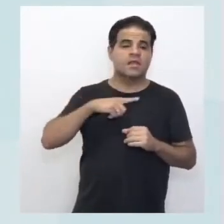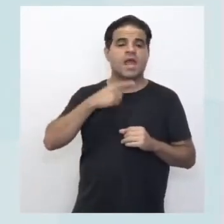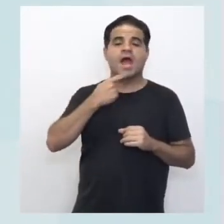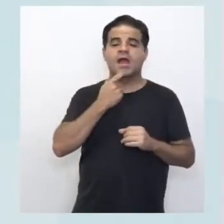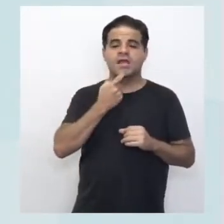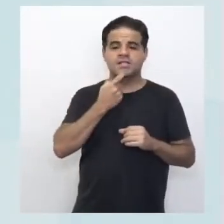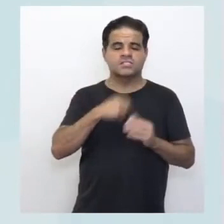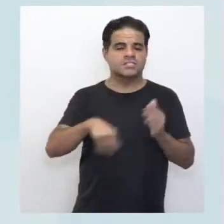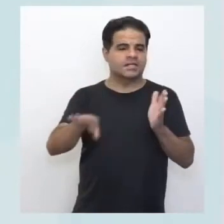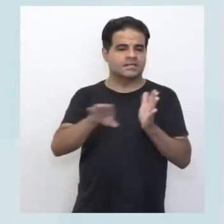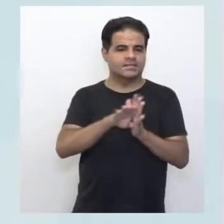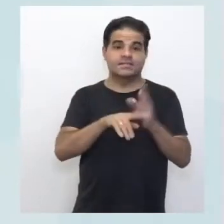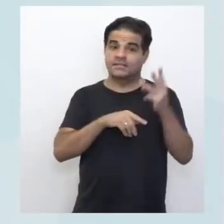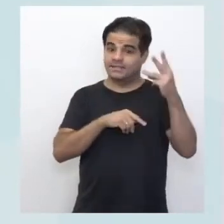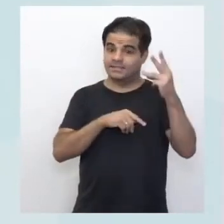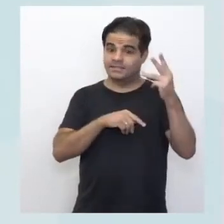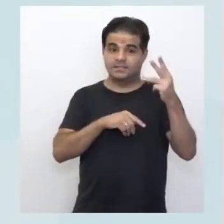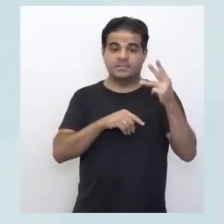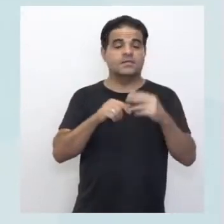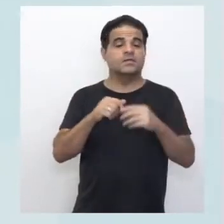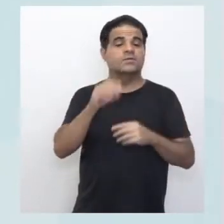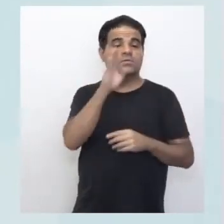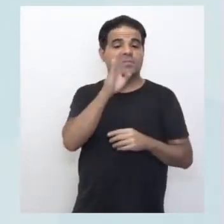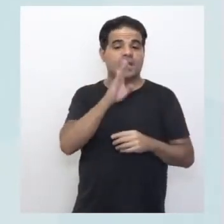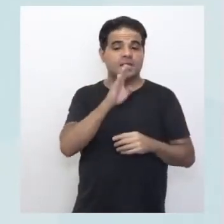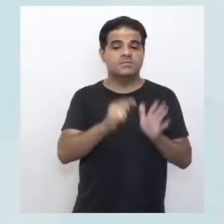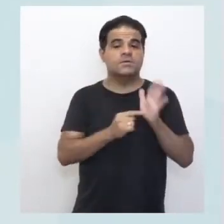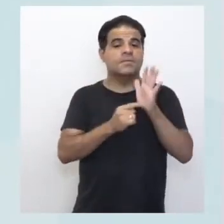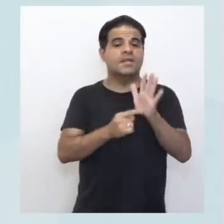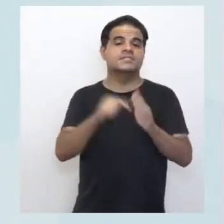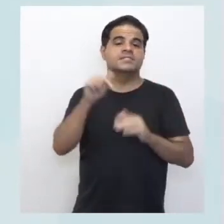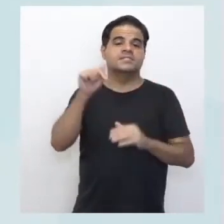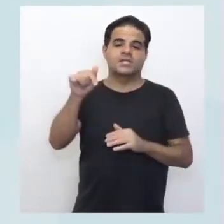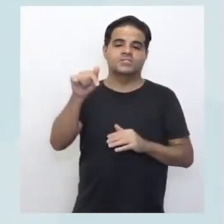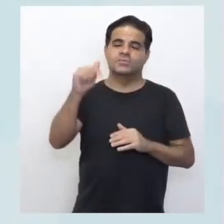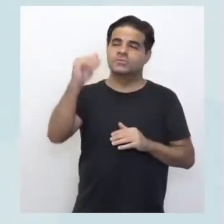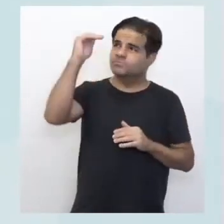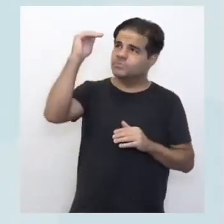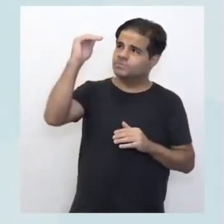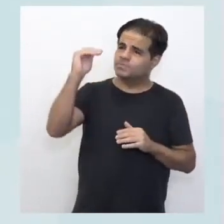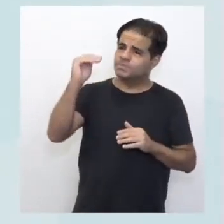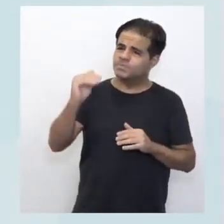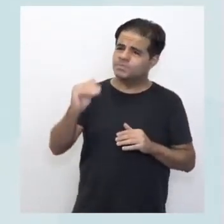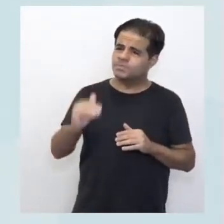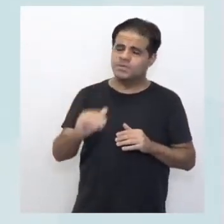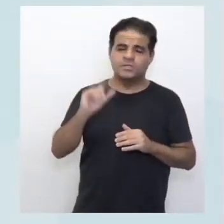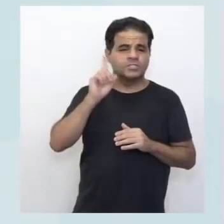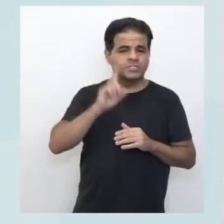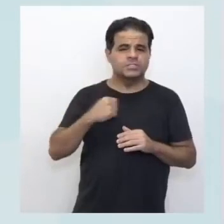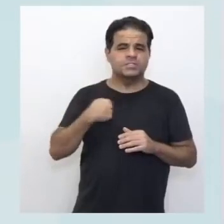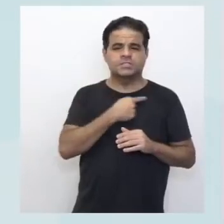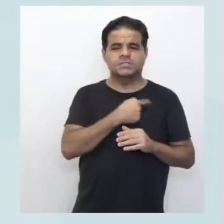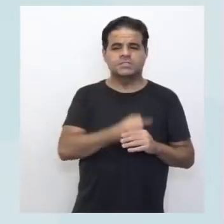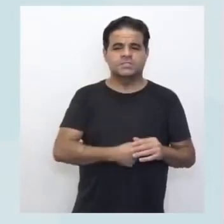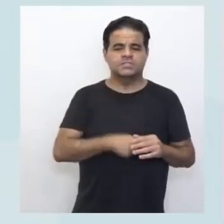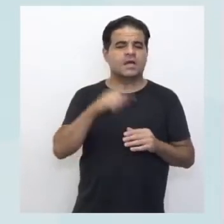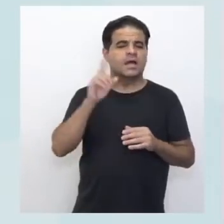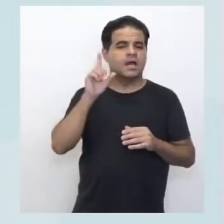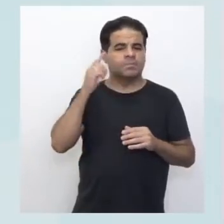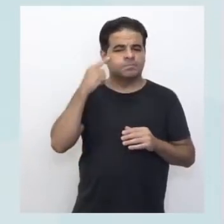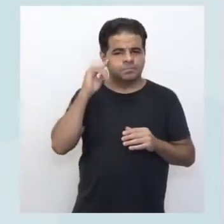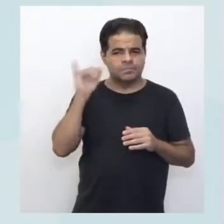terceiro, né? E o Brasil aparece em 7º lugar. Tá? Então nós temos aí China, Estados Unidos, Índia,